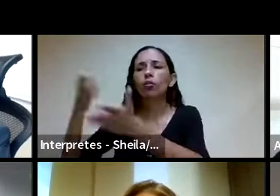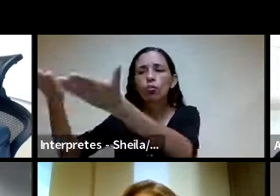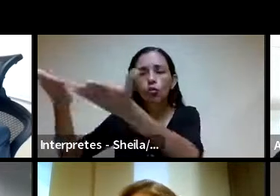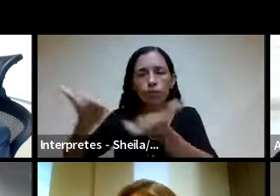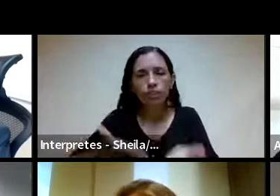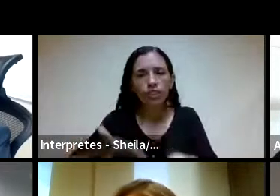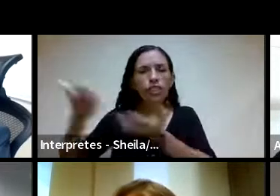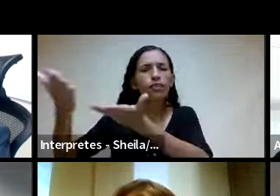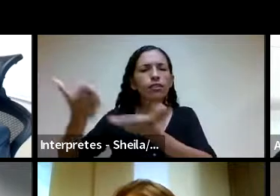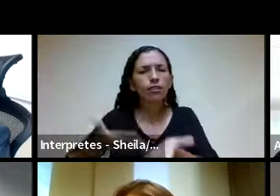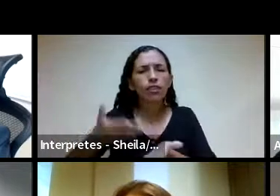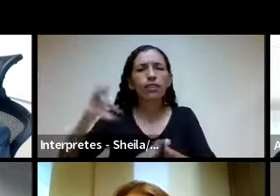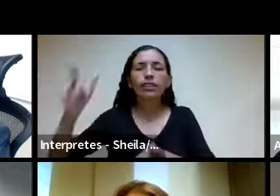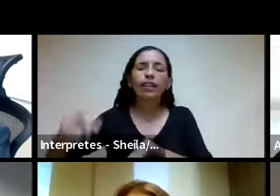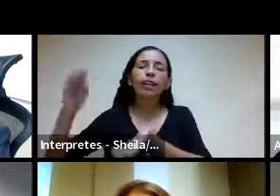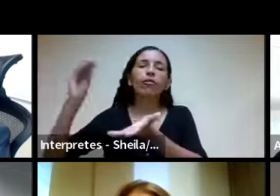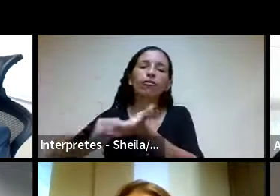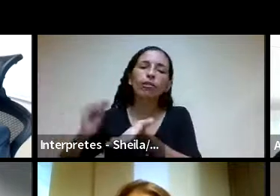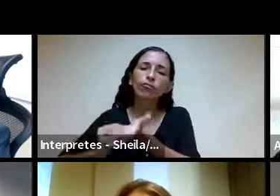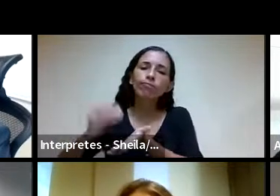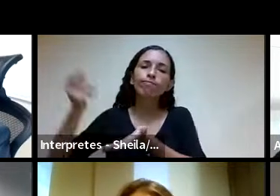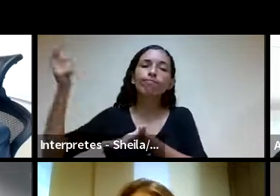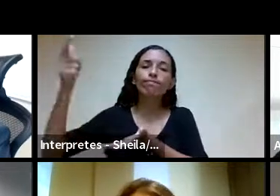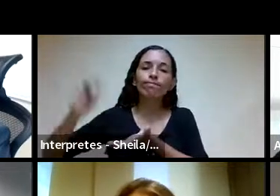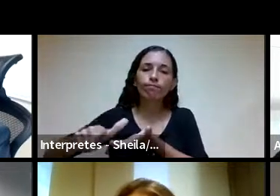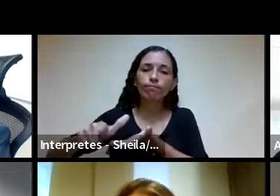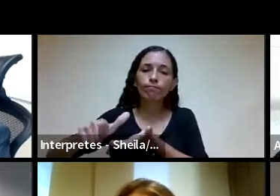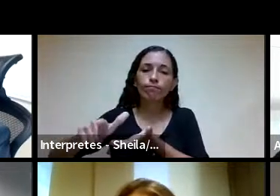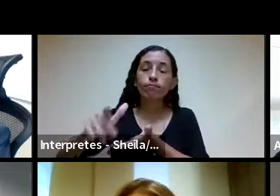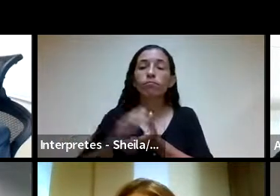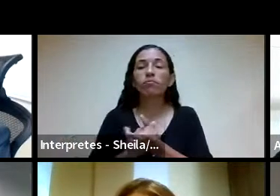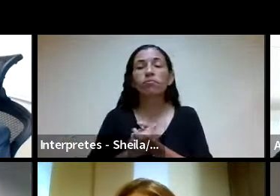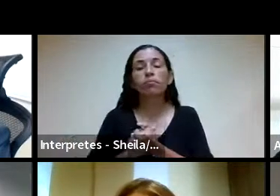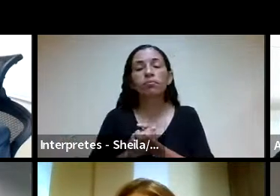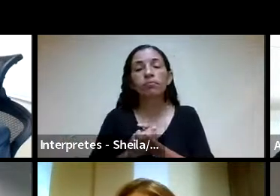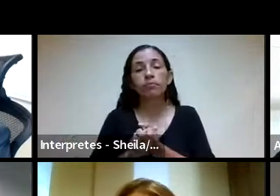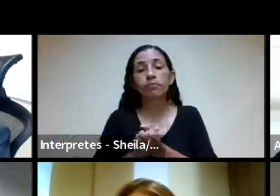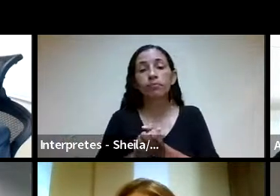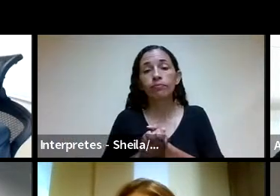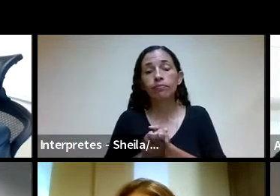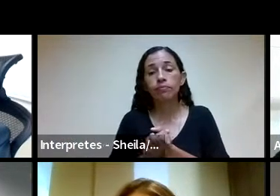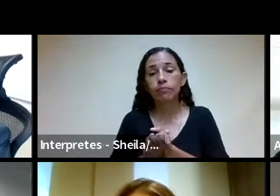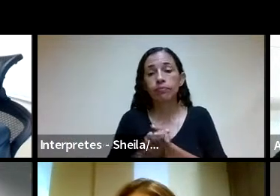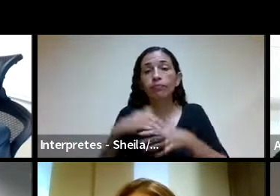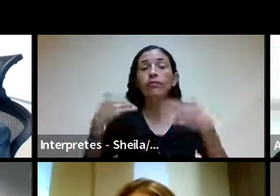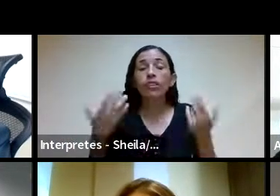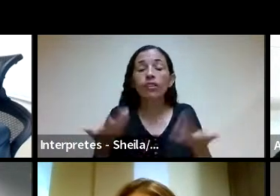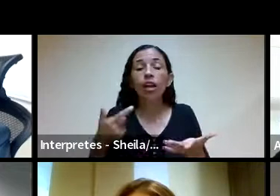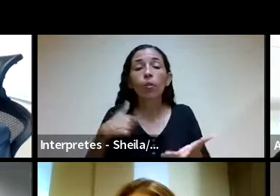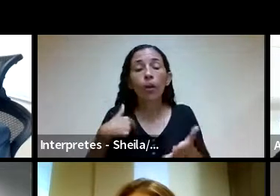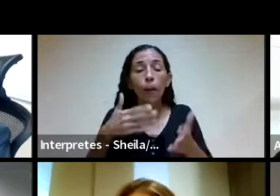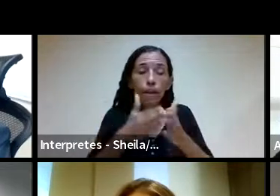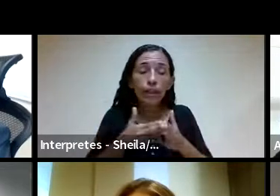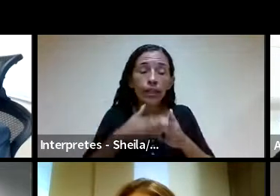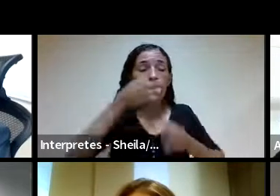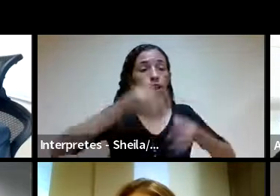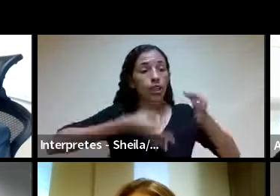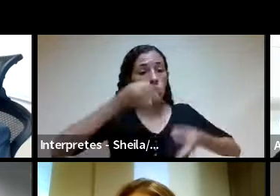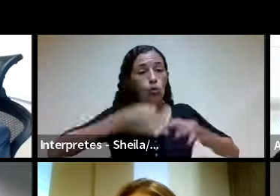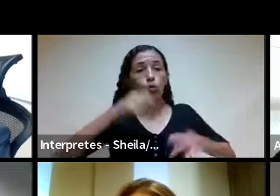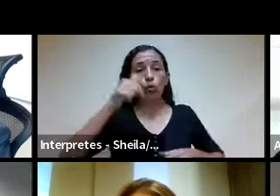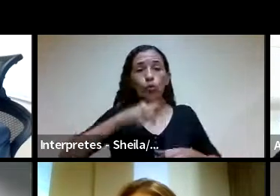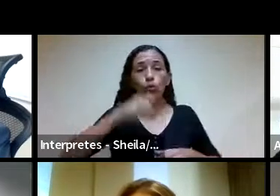não se apresentou em audiência, isso está comprovado nos autos. Eu, então, solicitei ao juiz,